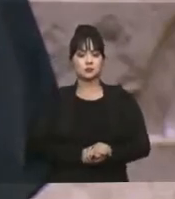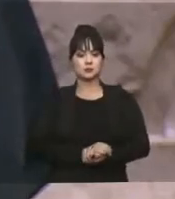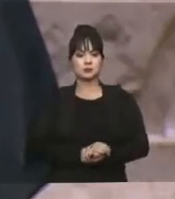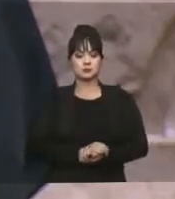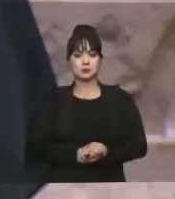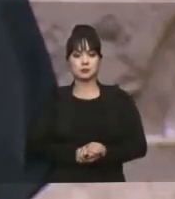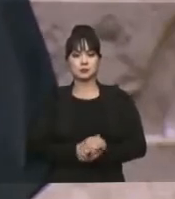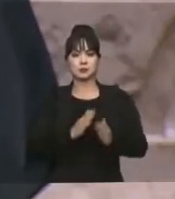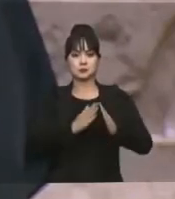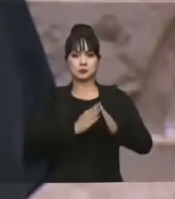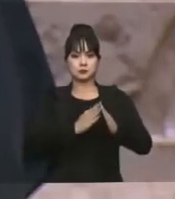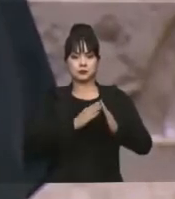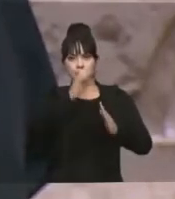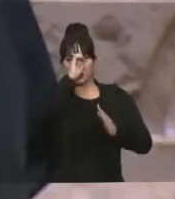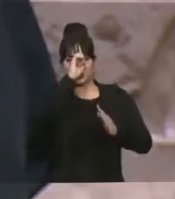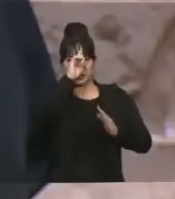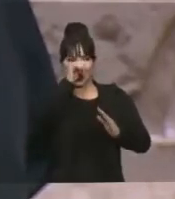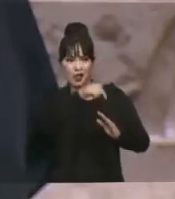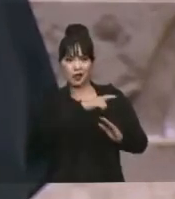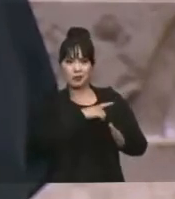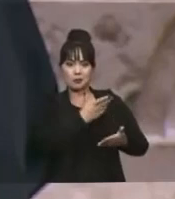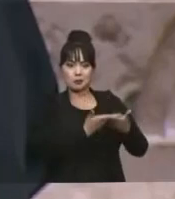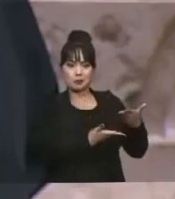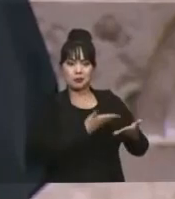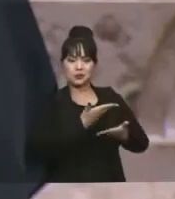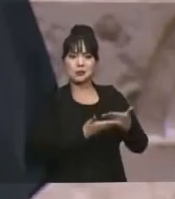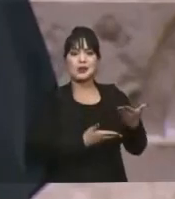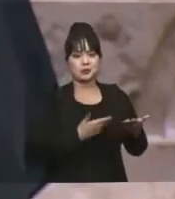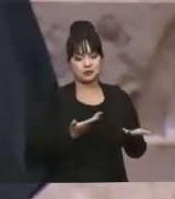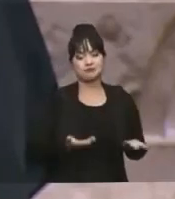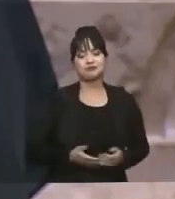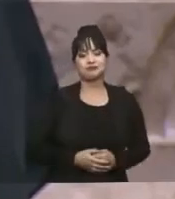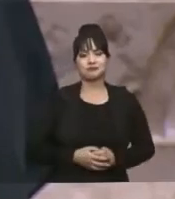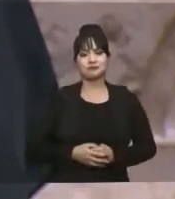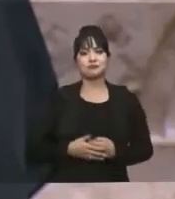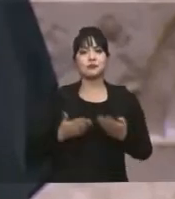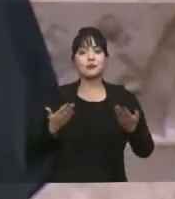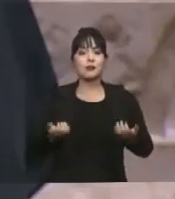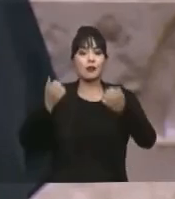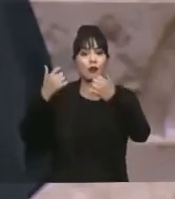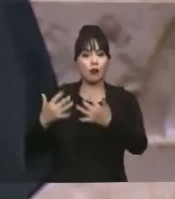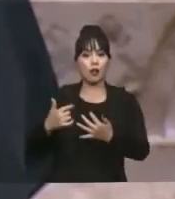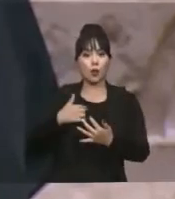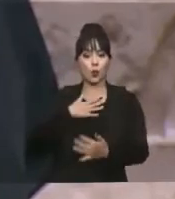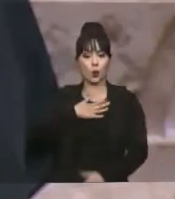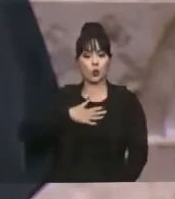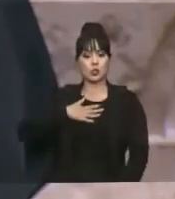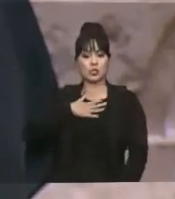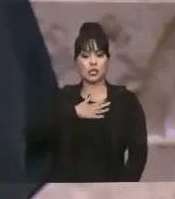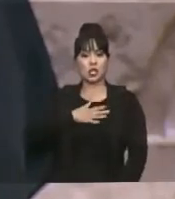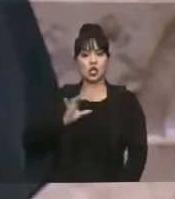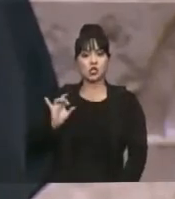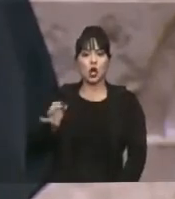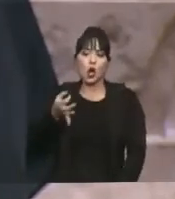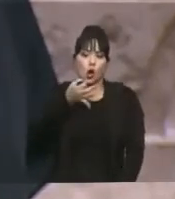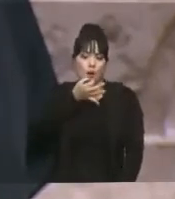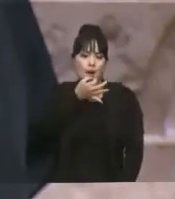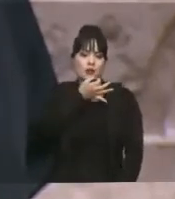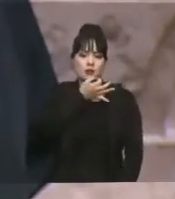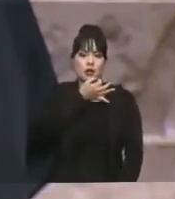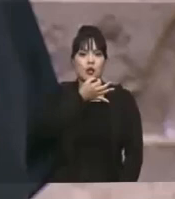maternidade, dos procedimentos de maternidade. Dito isso, gostaria apenas de tecer alguns comentários